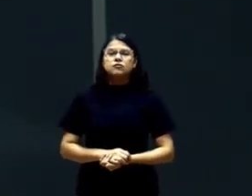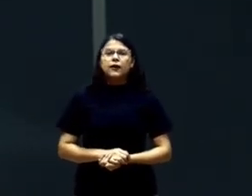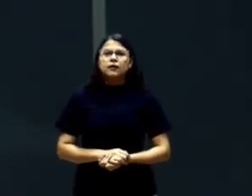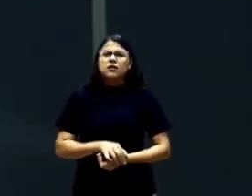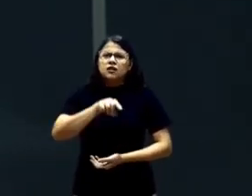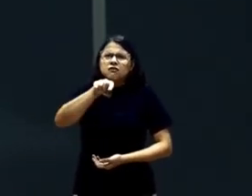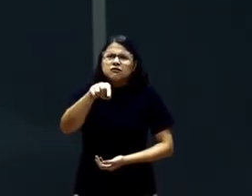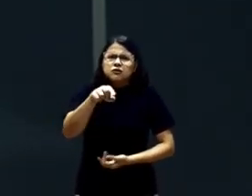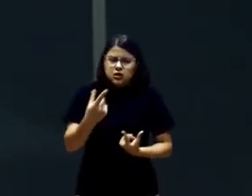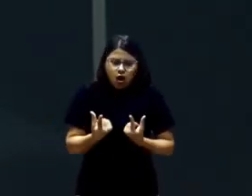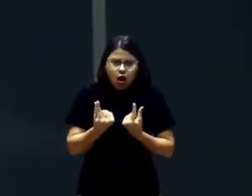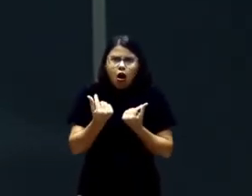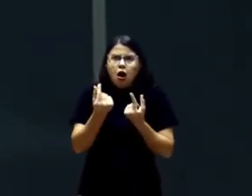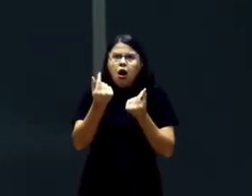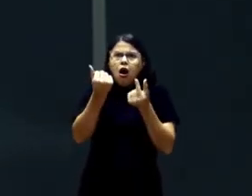ganancioso.